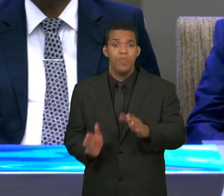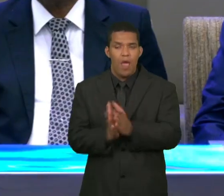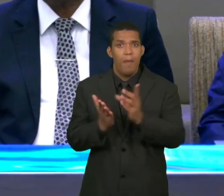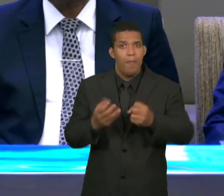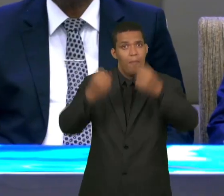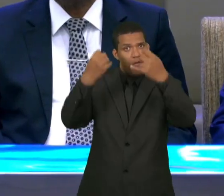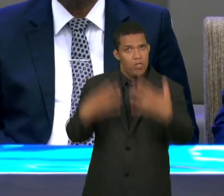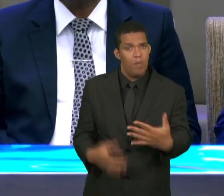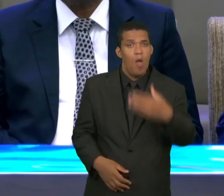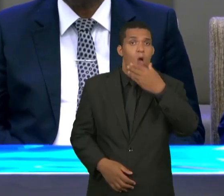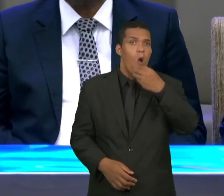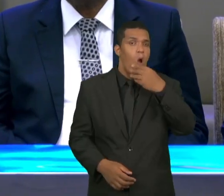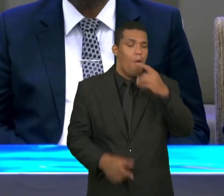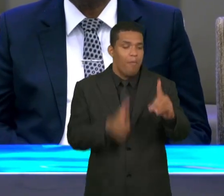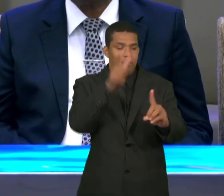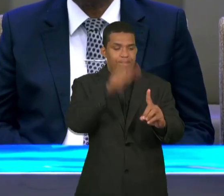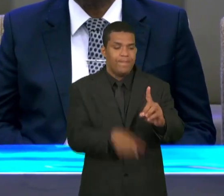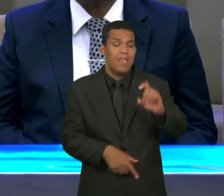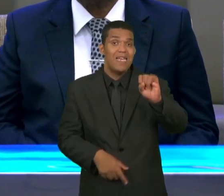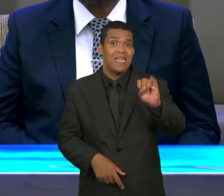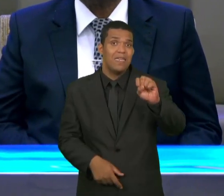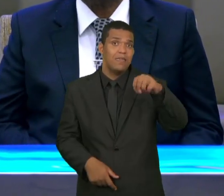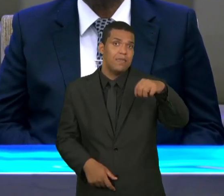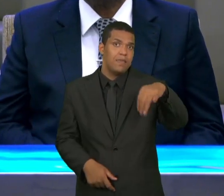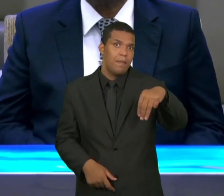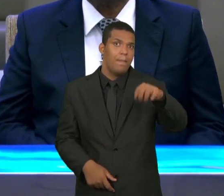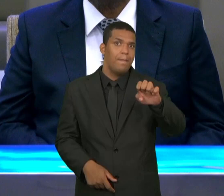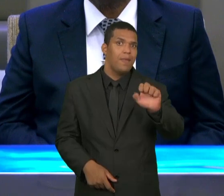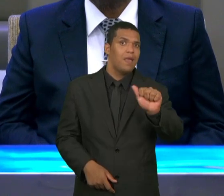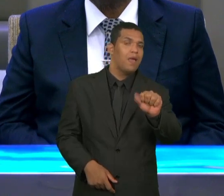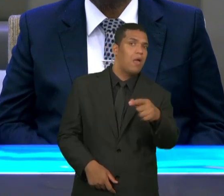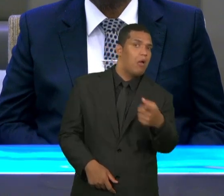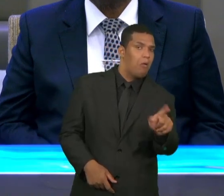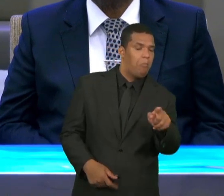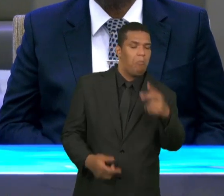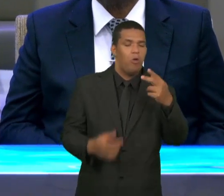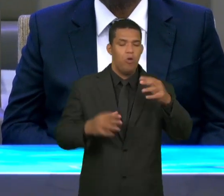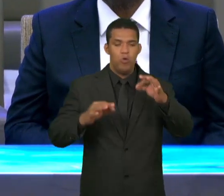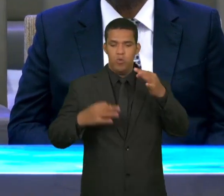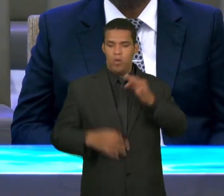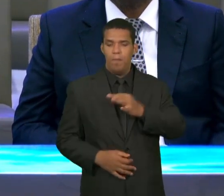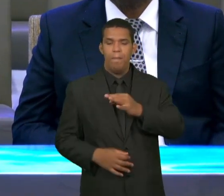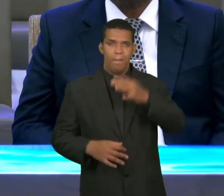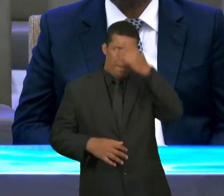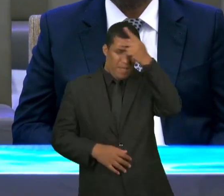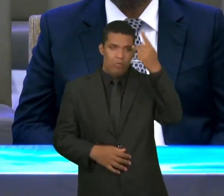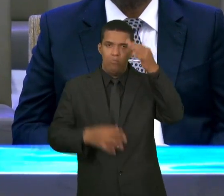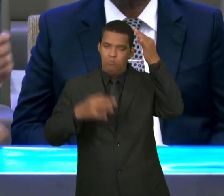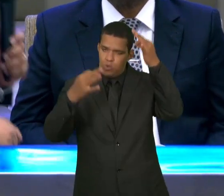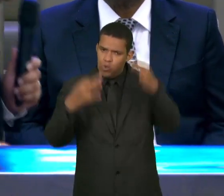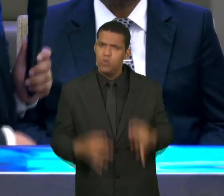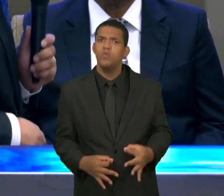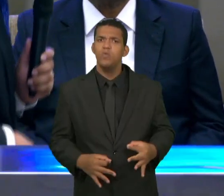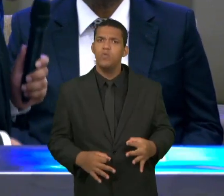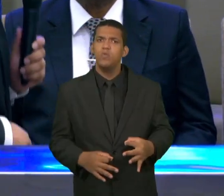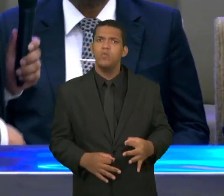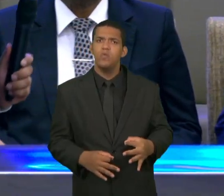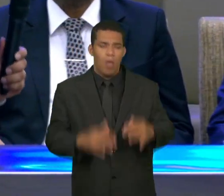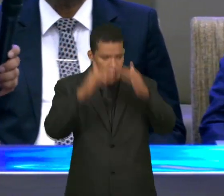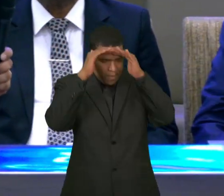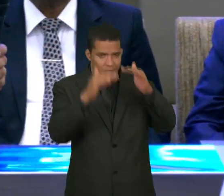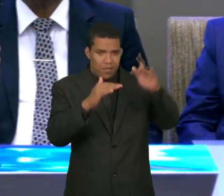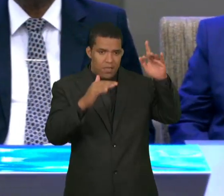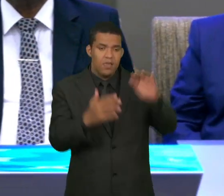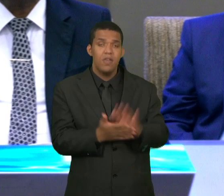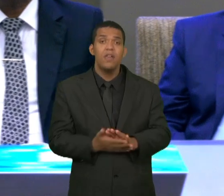justo, temente a Deus. E a veinha da Ana, que ia só de vez em quando profetizar lá no